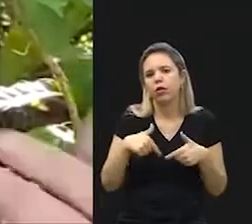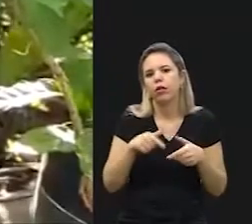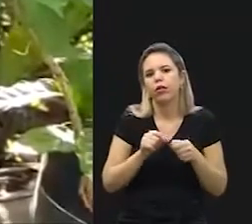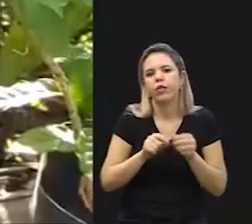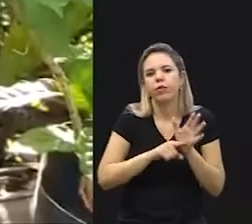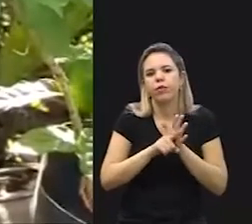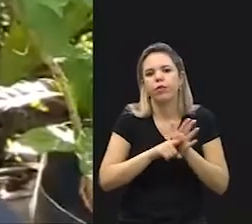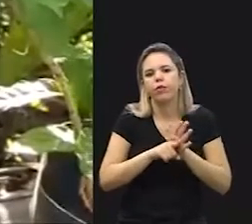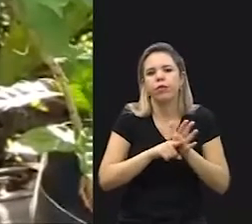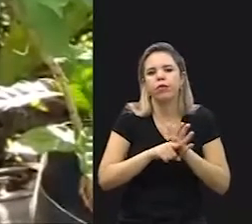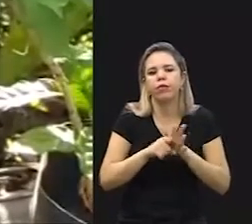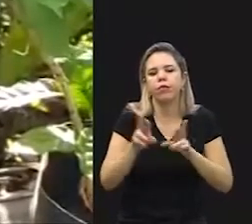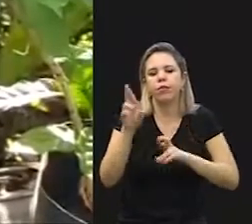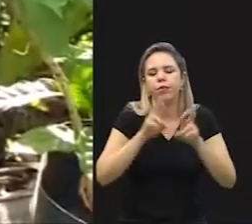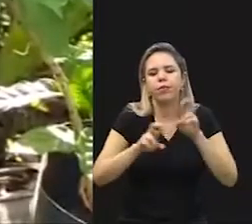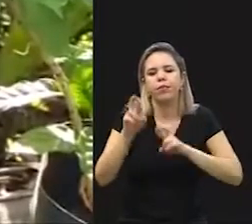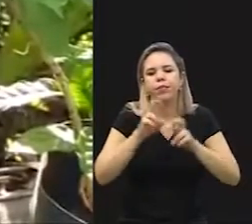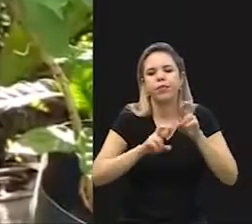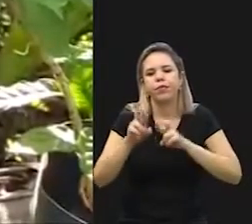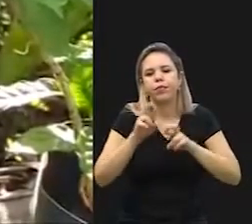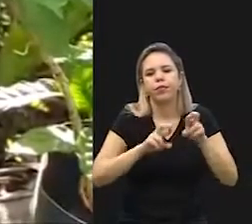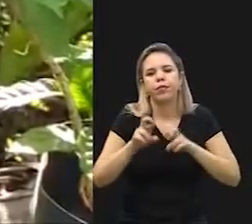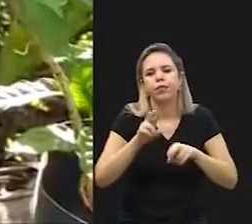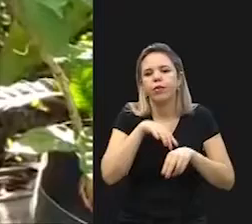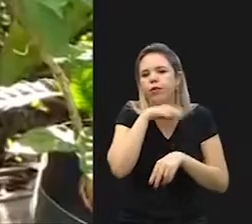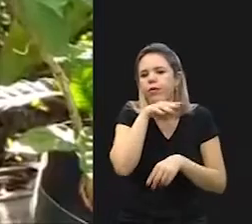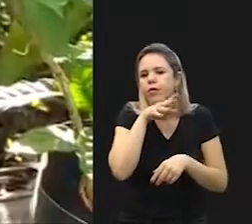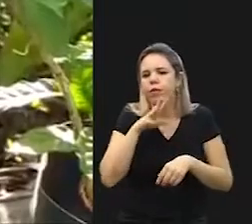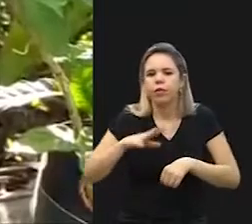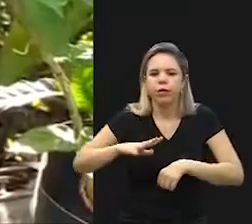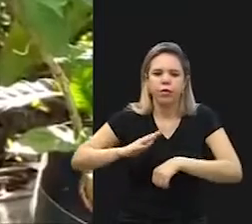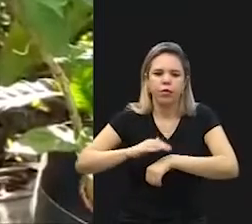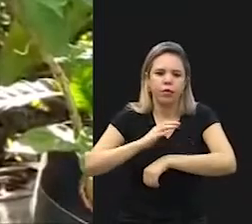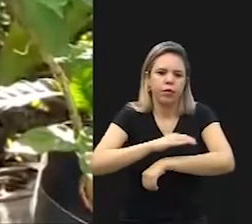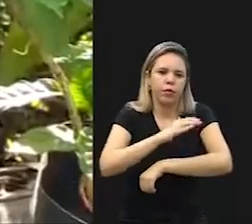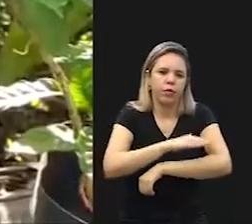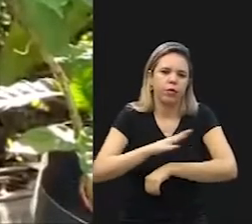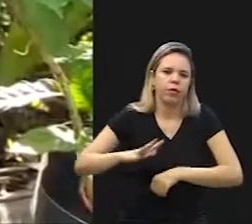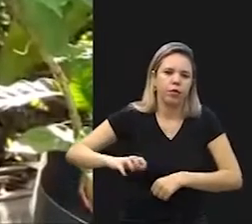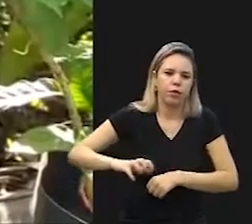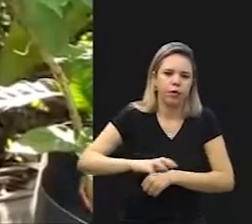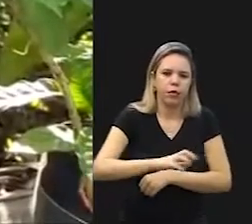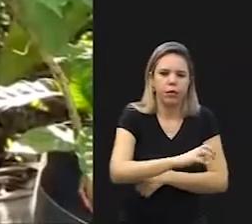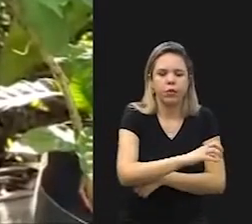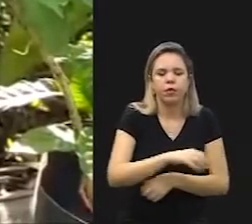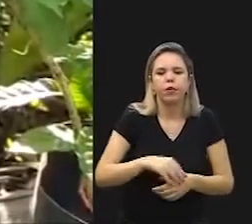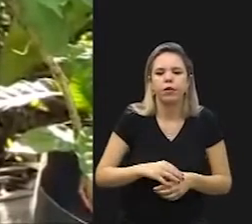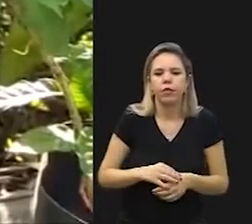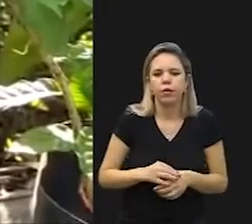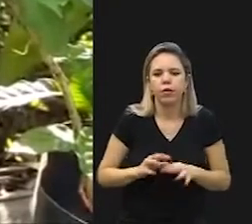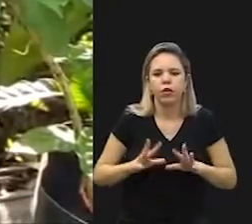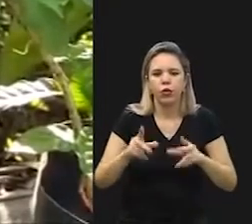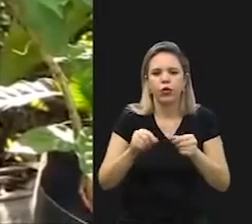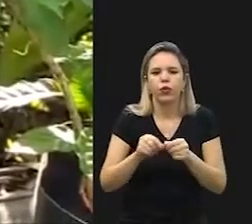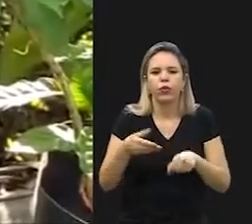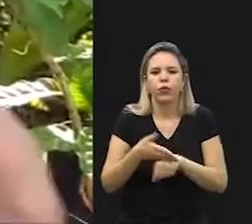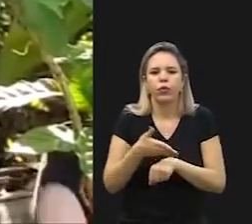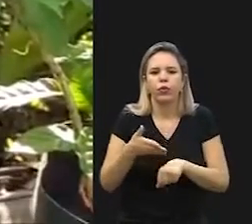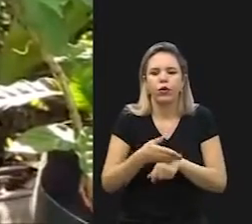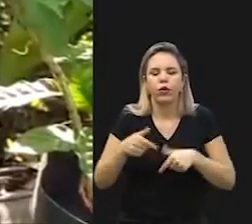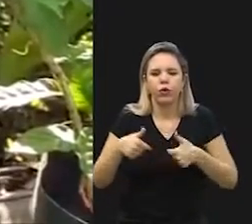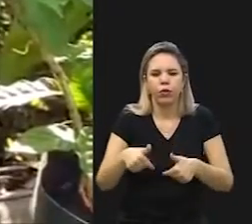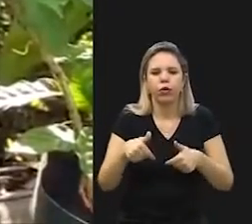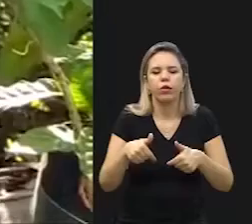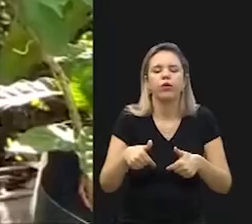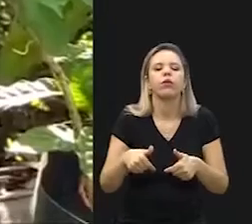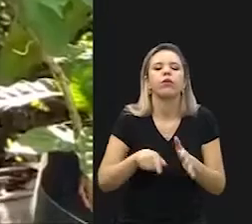fazendo levantamento e monitoramento de espécies de répteis e de anfíbios nesses lugares. Que isso tudo faz parte de medidas